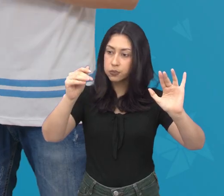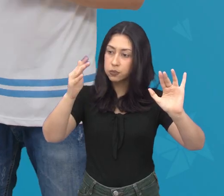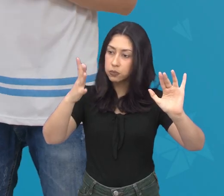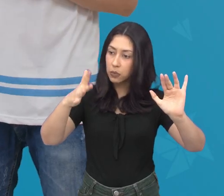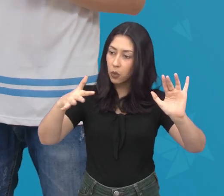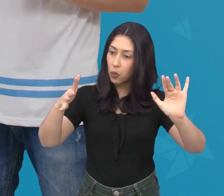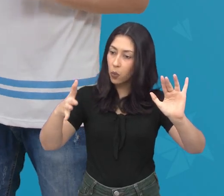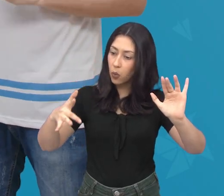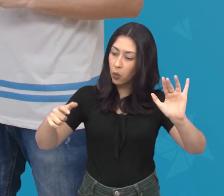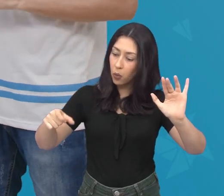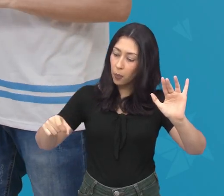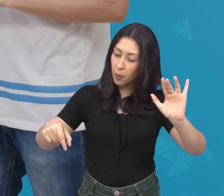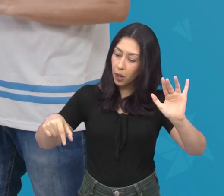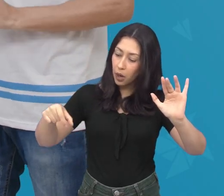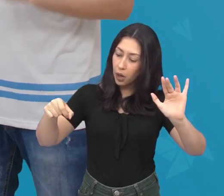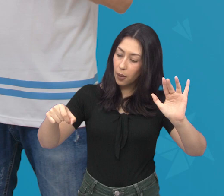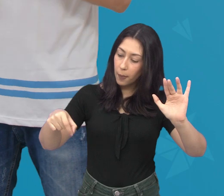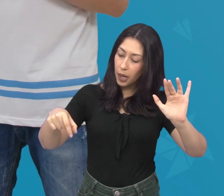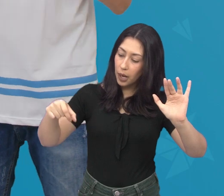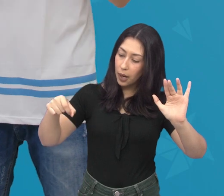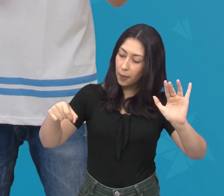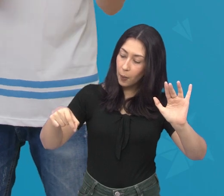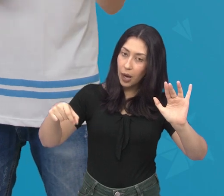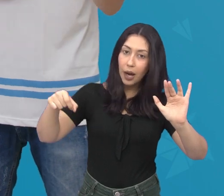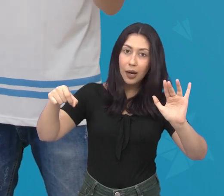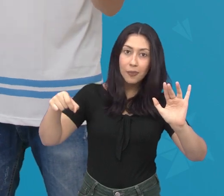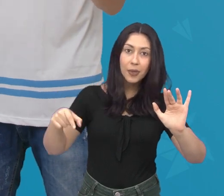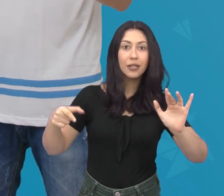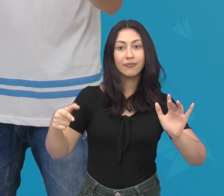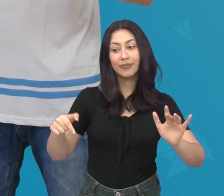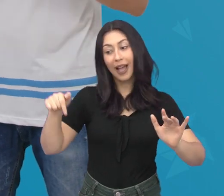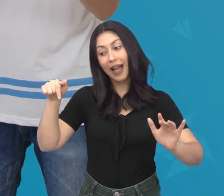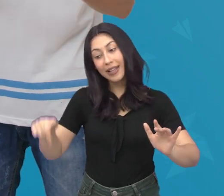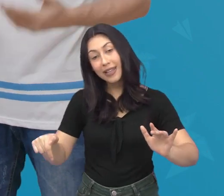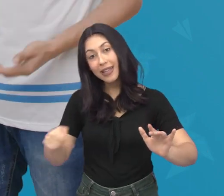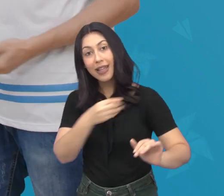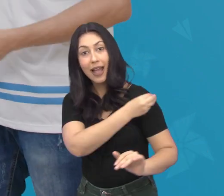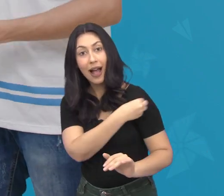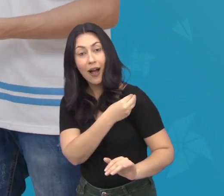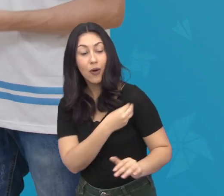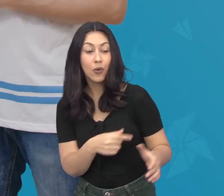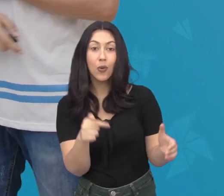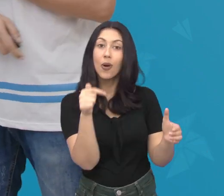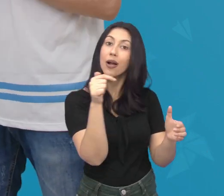onde ele vai voltar ao seu estado líquido. A gente vai ter então um recipiente com água e outro com álcool, por exemplo.